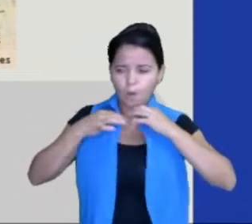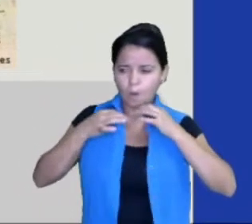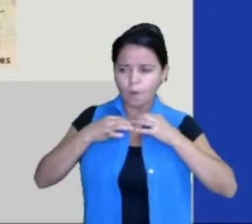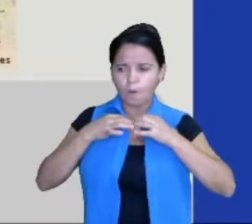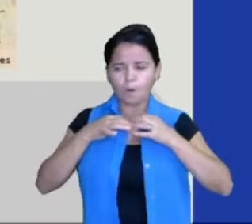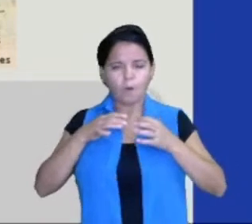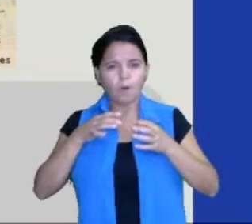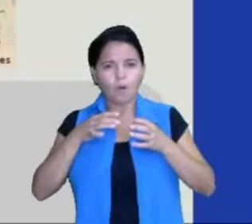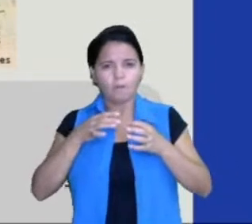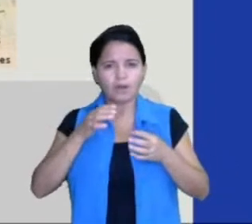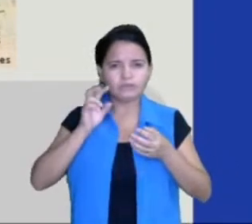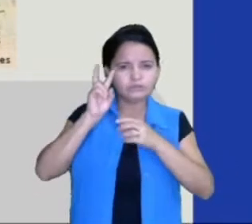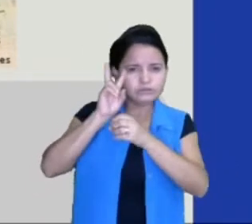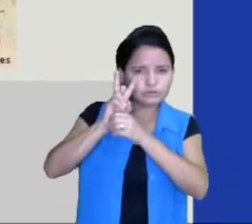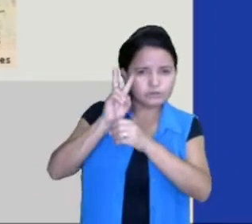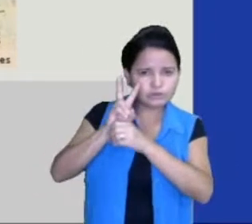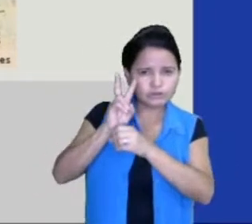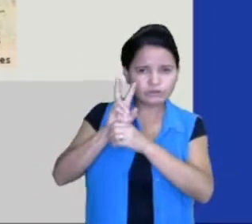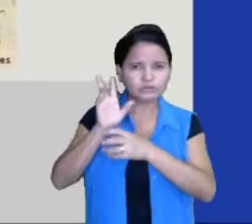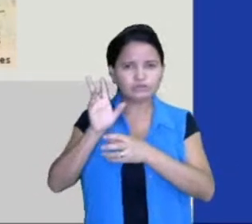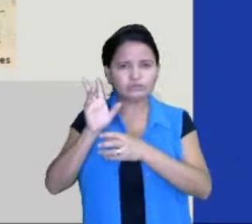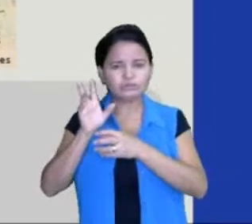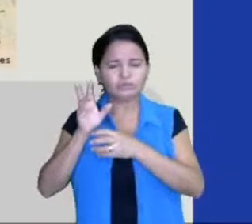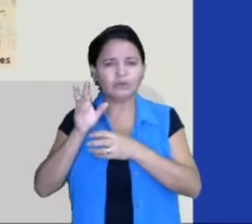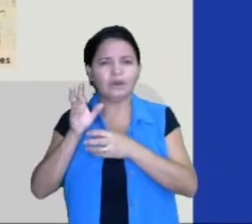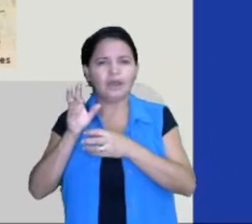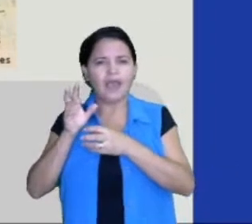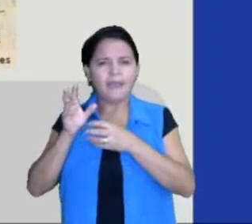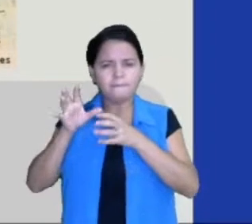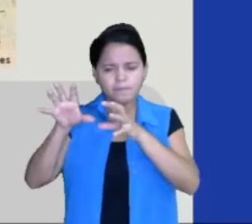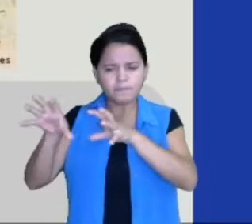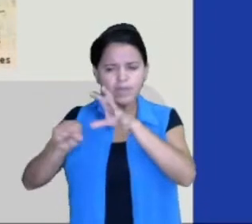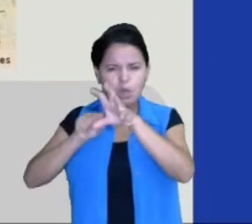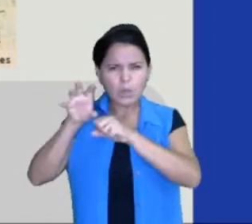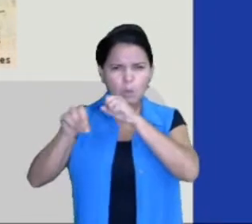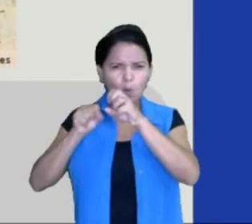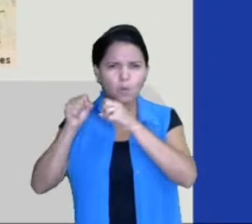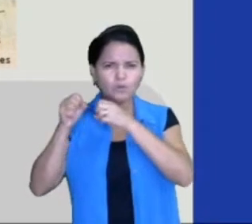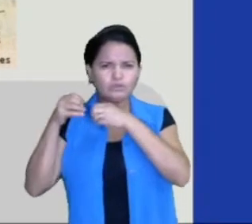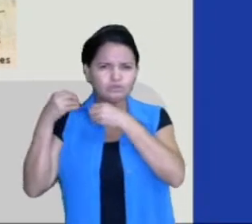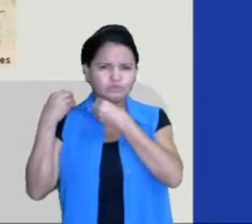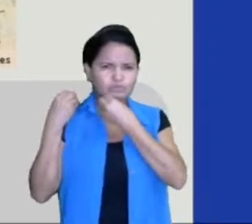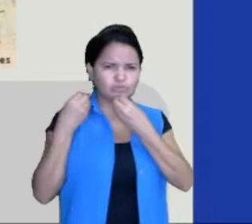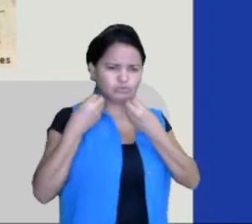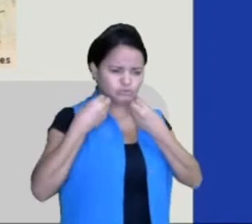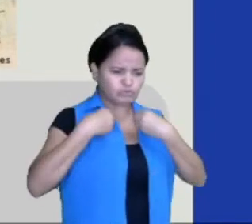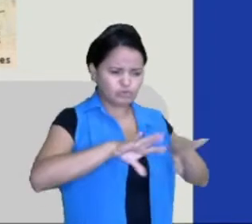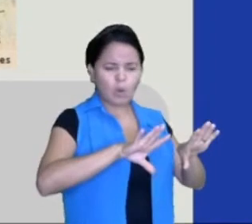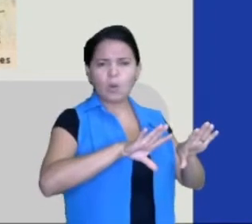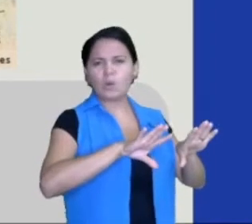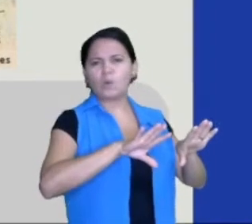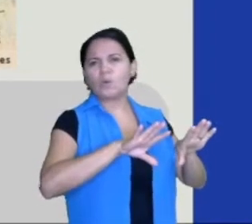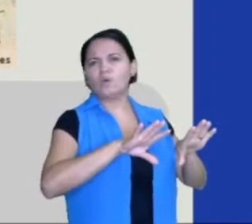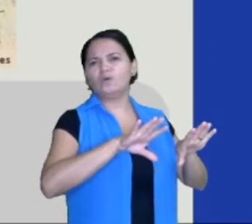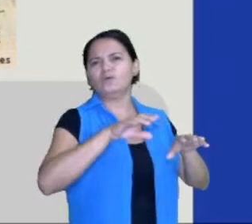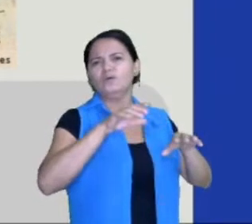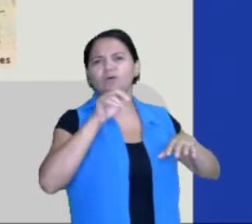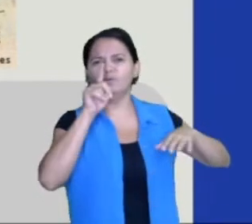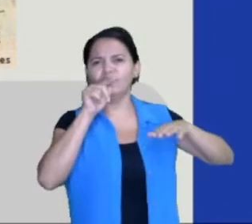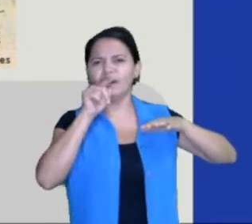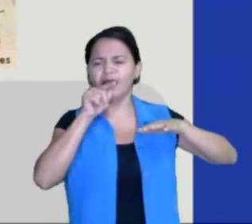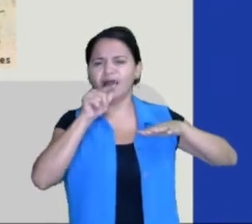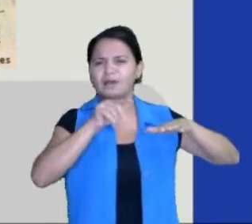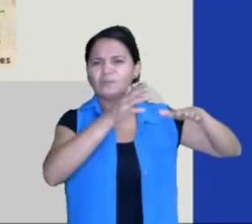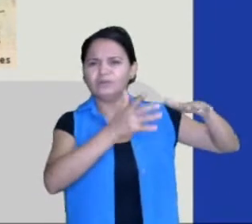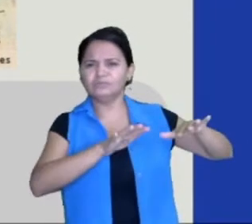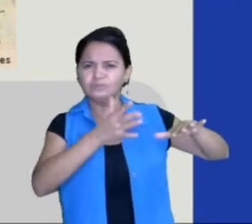jogaram toda a produção de chá no mar, tá certo? O nome é Festa do Chá de Boston.